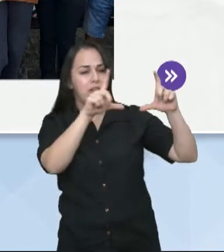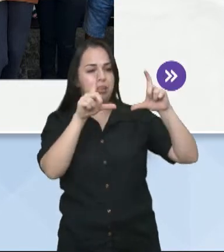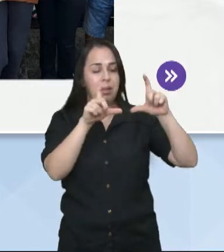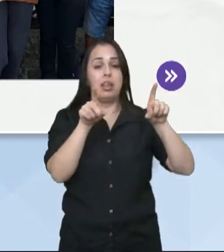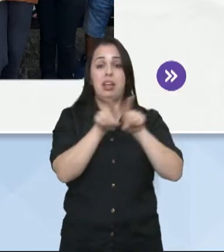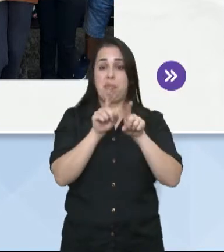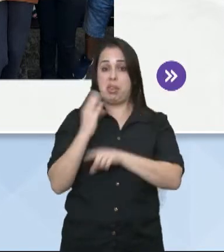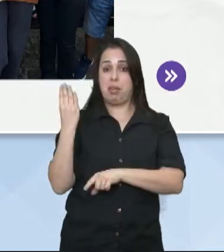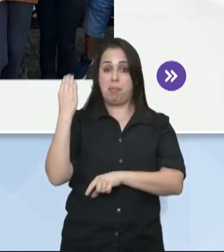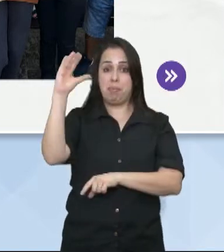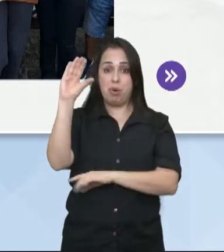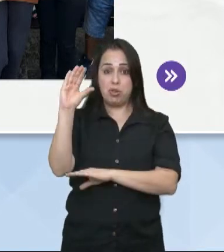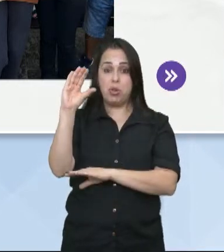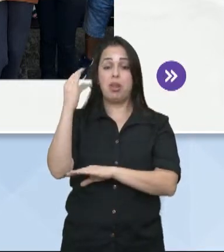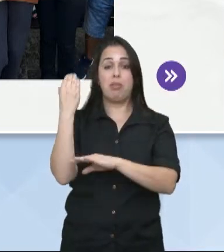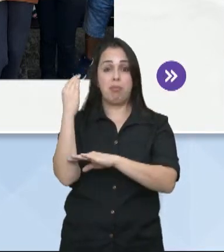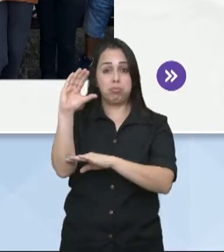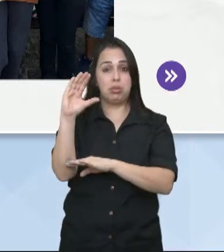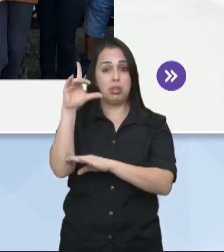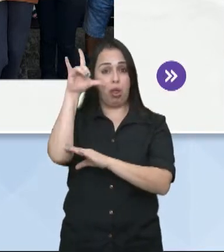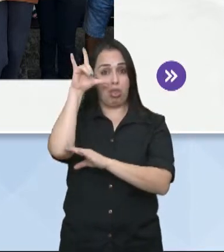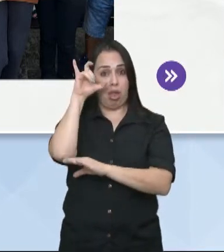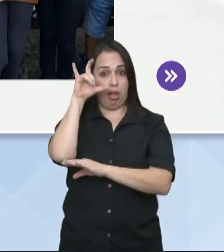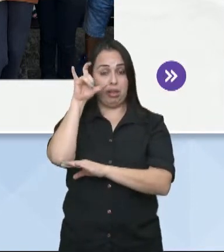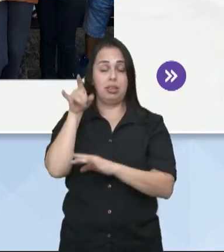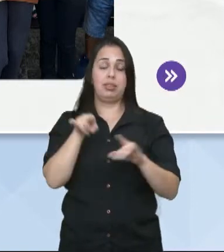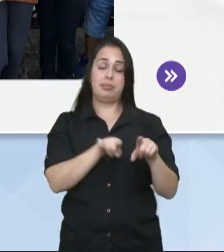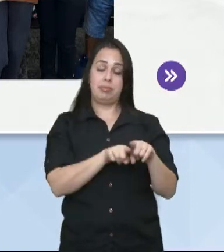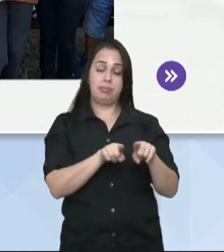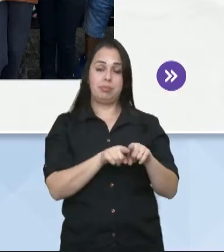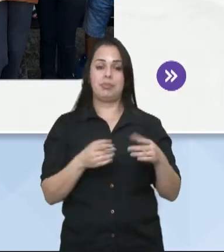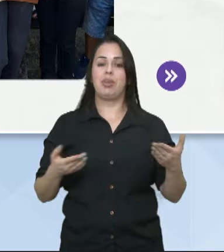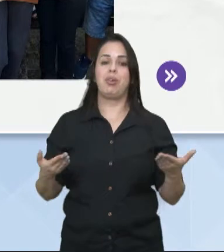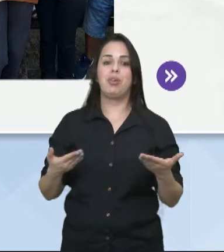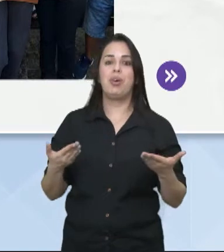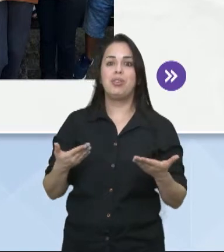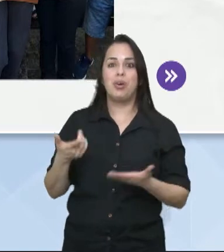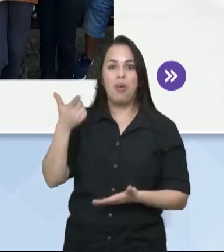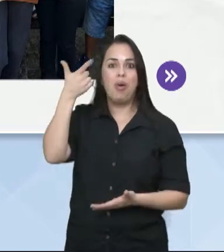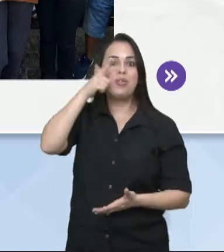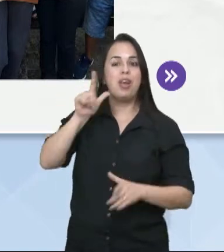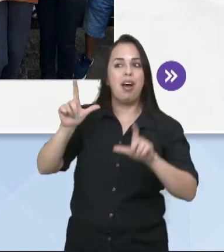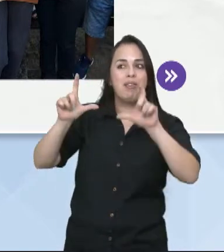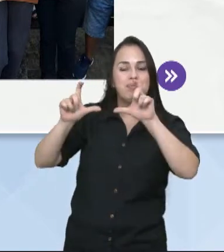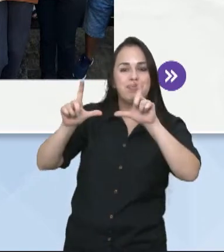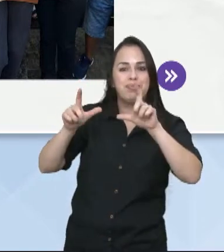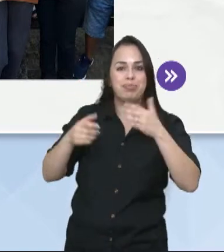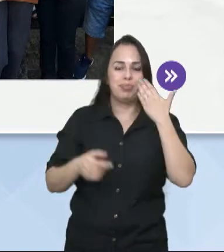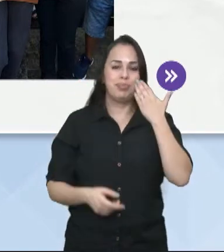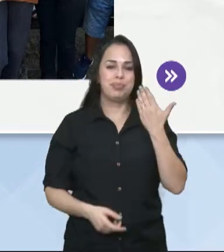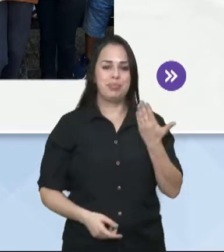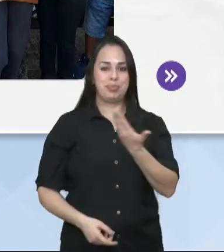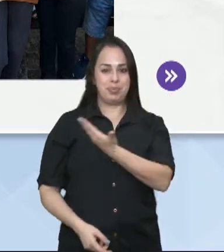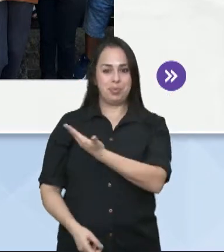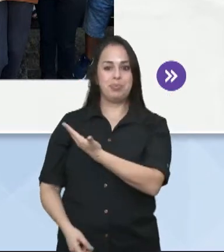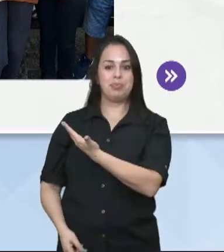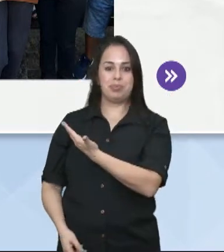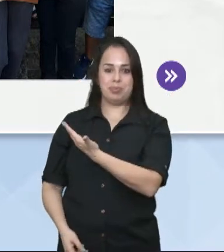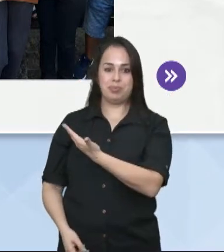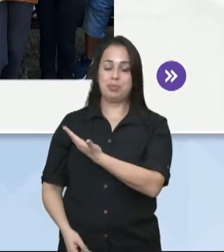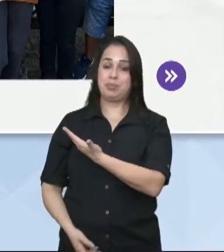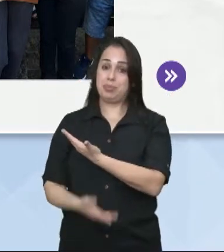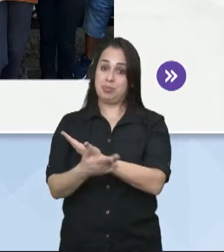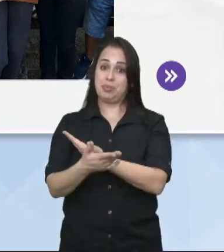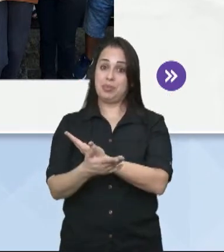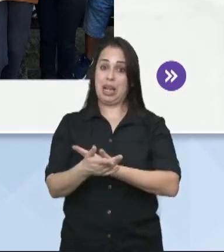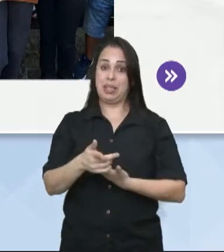no Instagram dela. E hoje eu consegui a foto dele aqui. E então está aqui, alemão, você